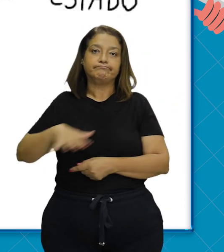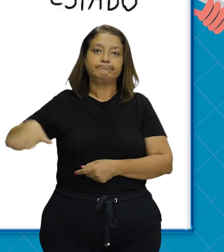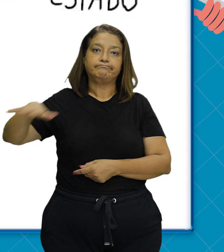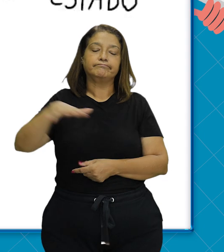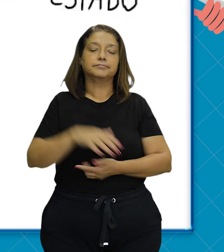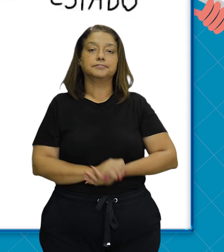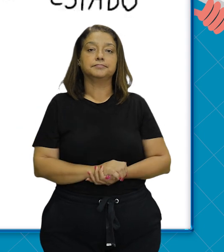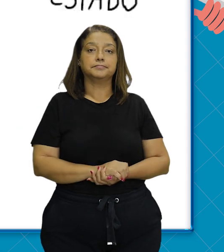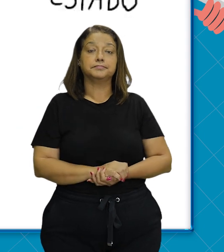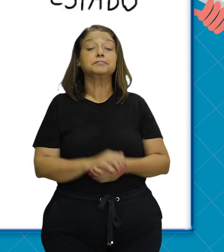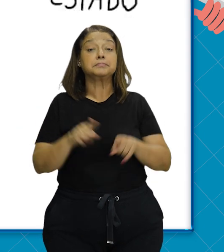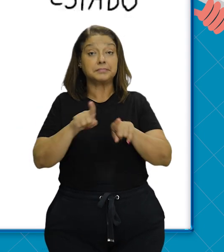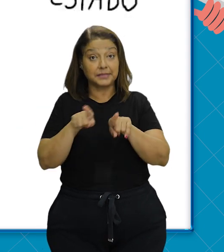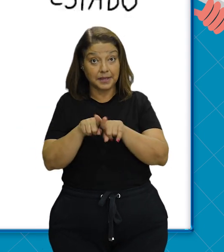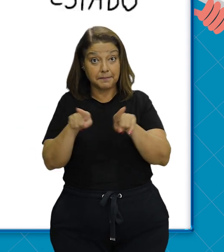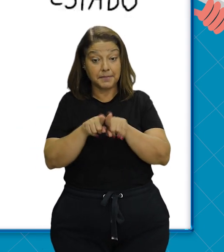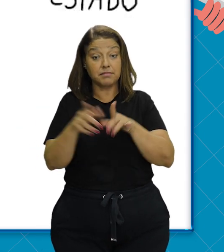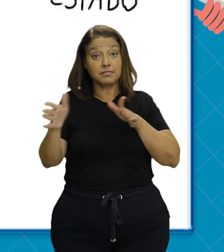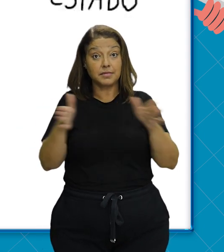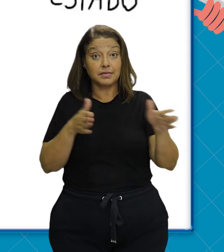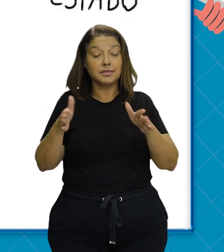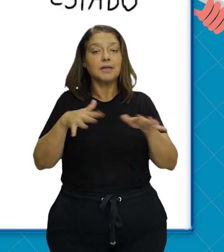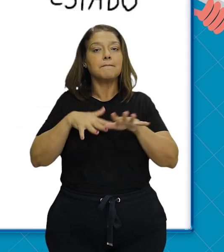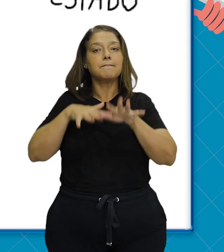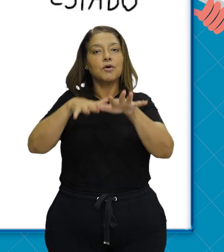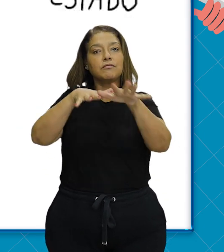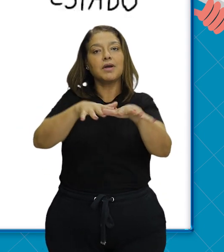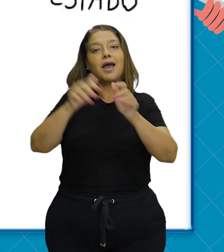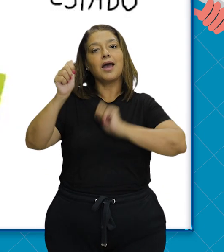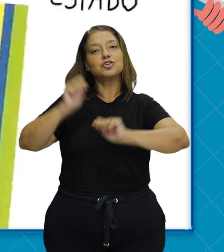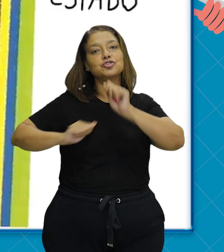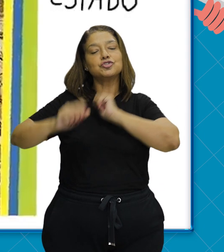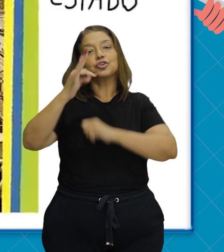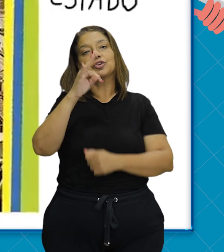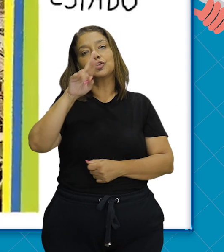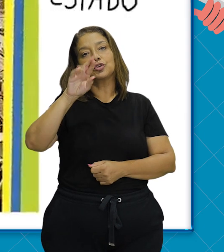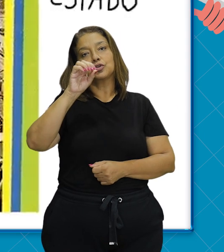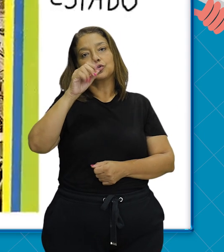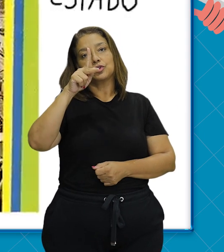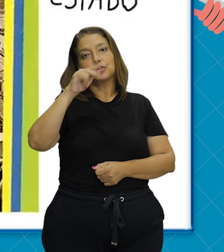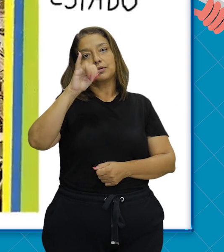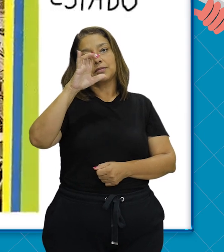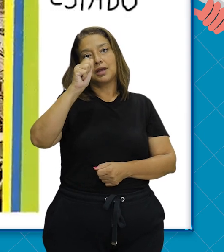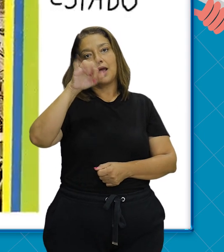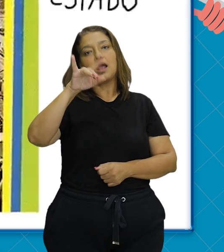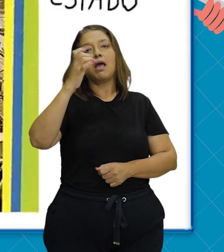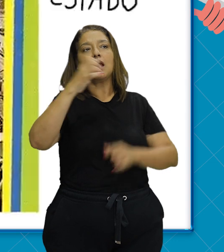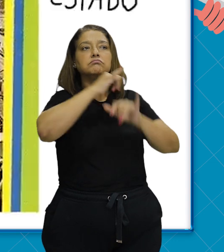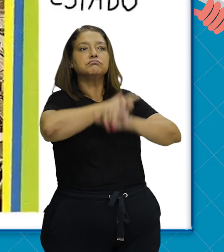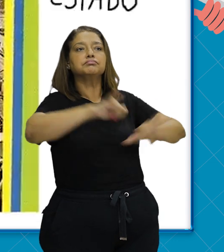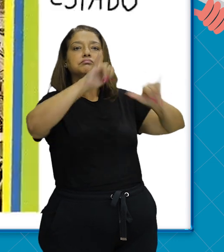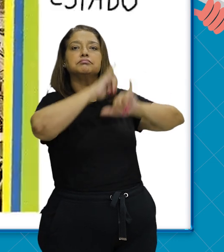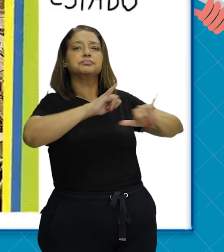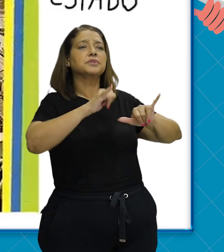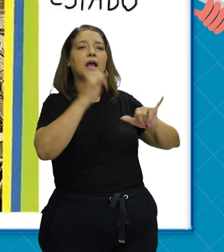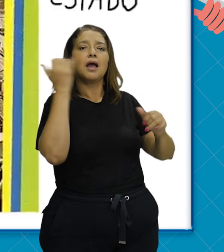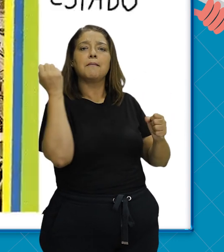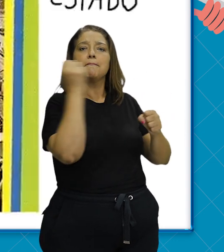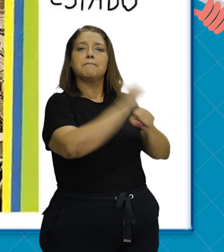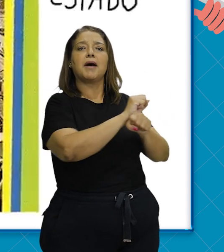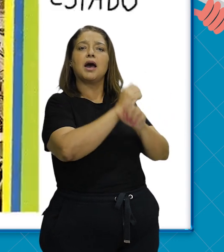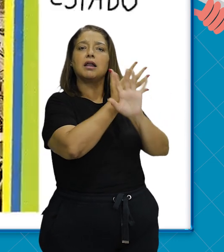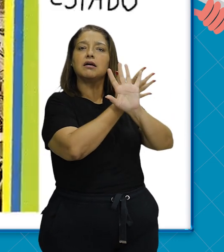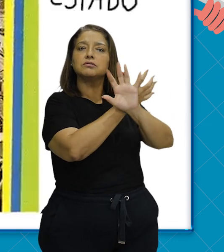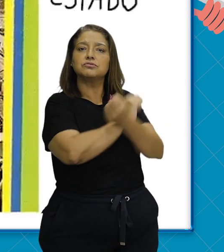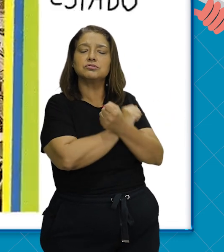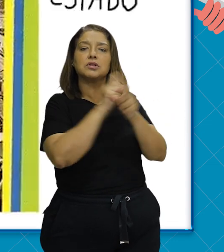Chumbo. Nesse mesmo tempo, nasceu o movimento artístico-musical Tropicália, como reação política e cultural à censura e ao